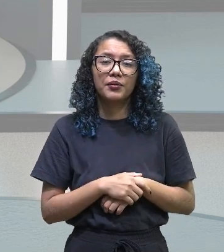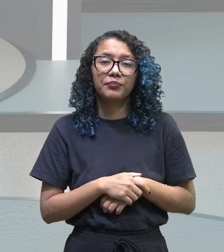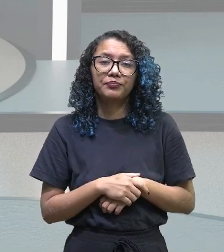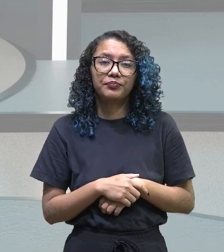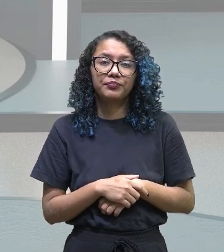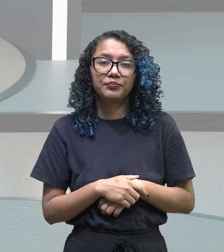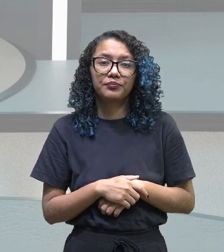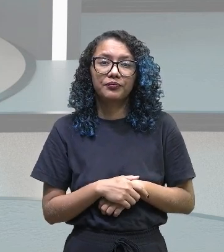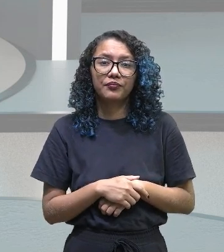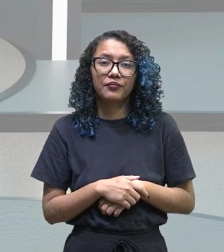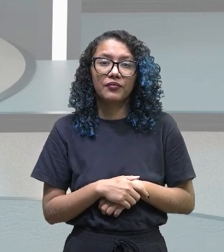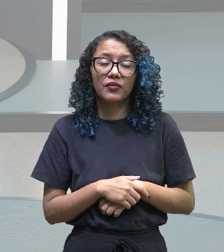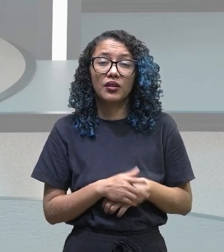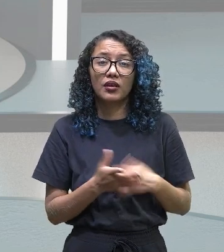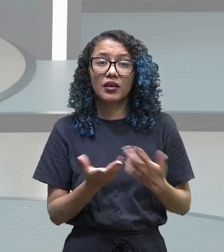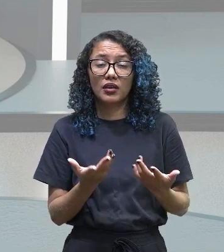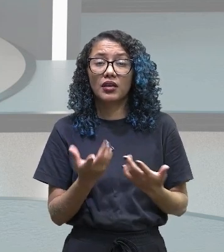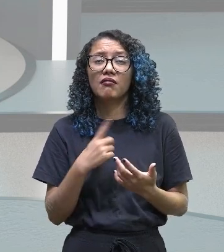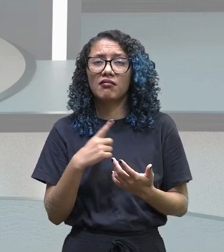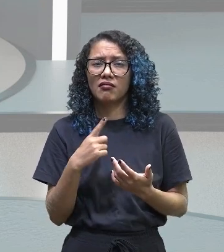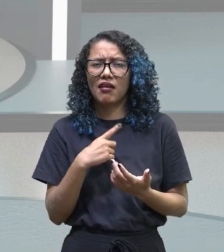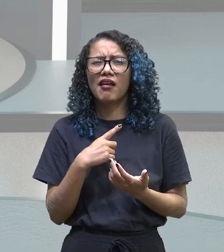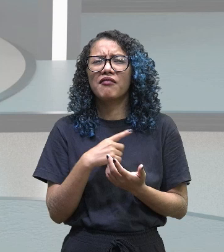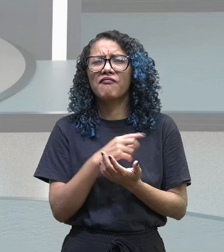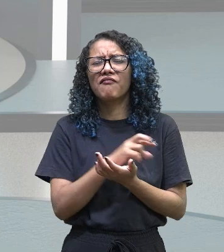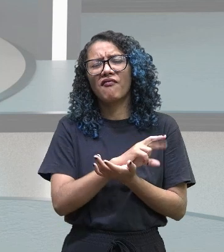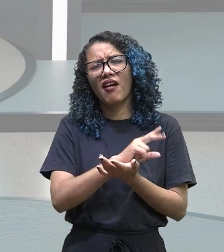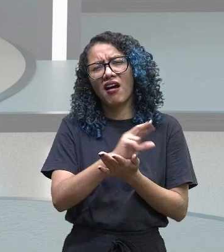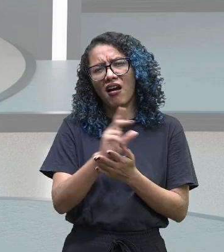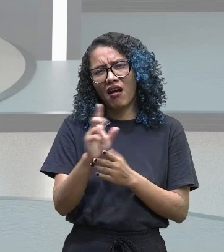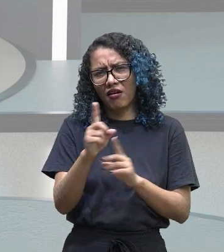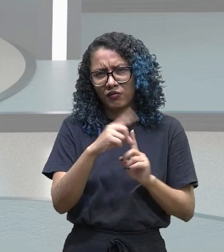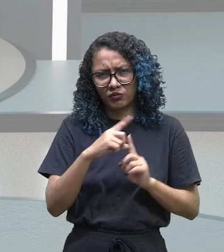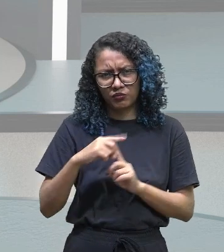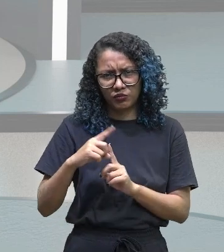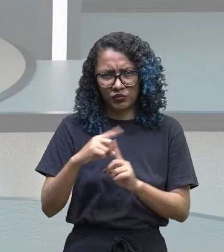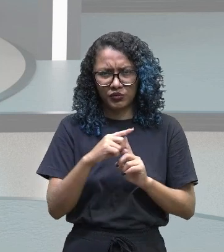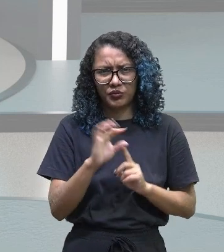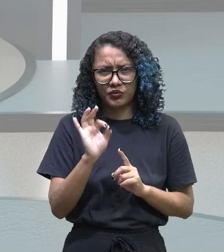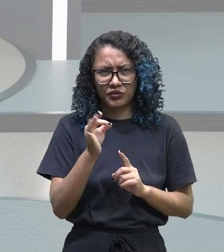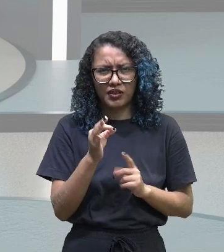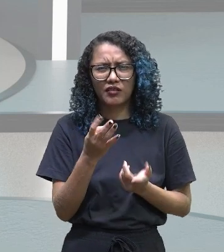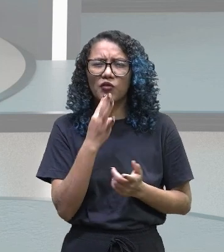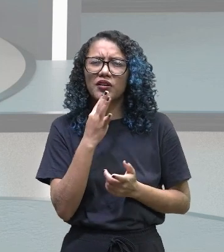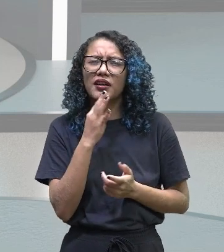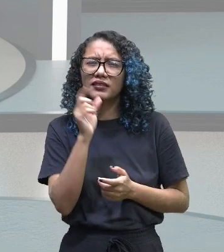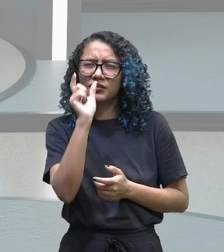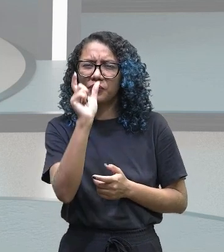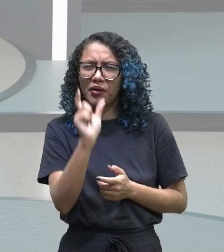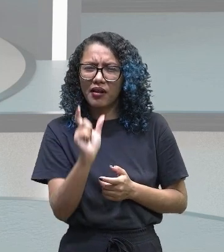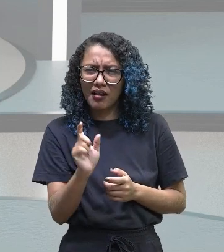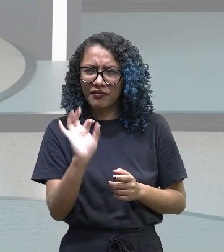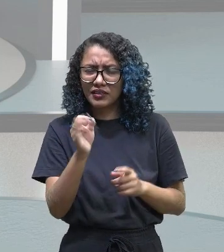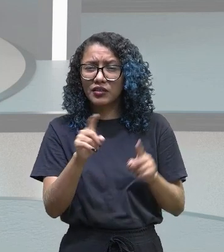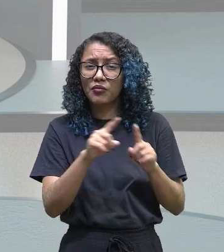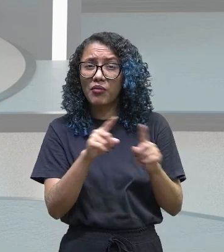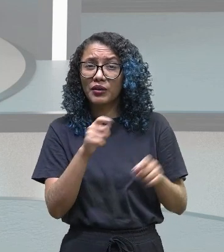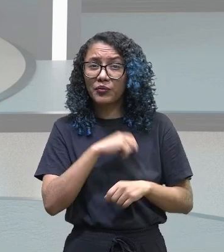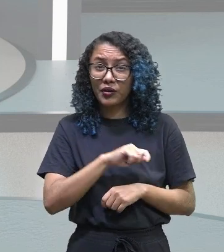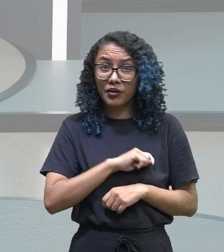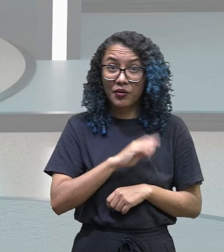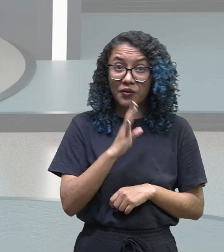português vários tipos de meios de transporte. Mas em espanhol, nós sabemos? Não tem problema, nós